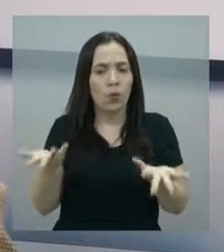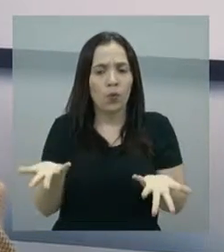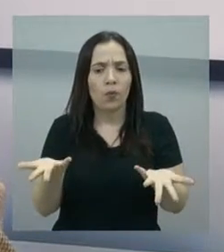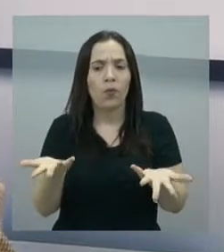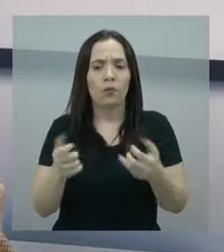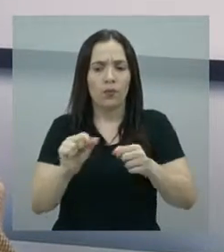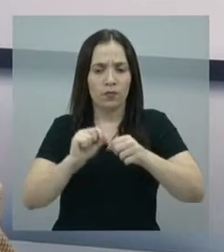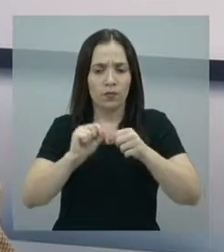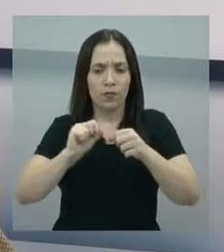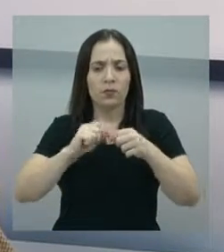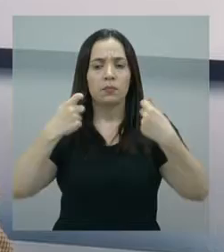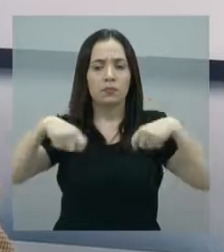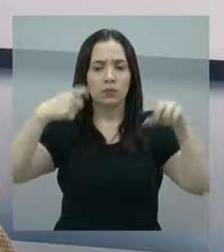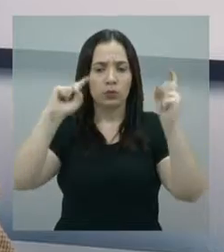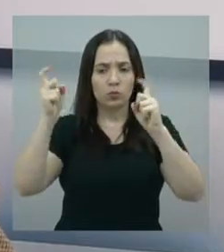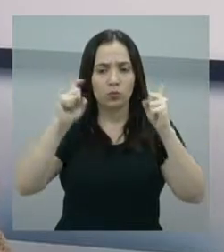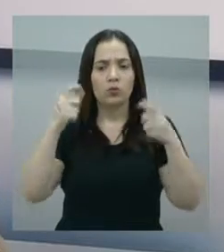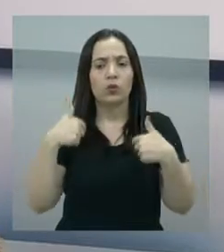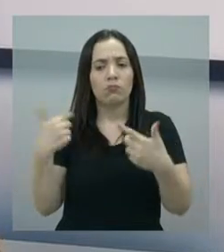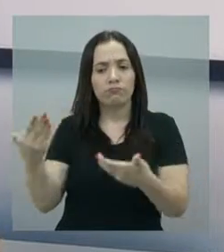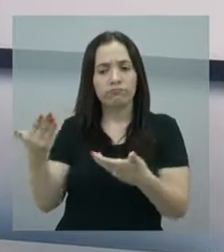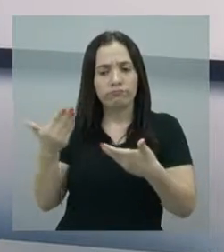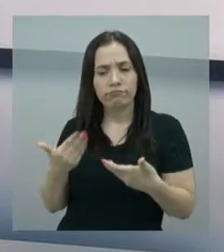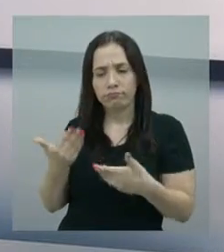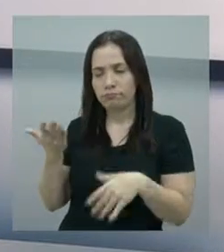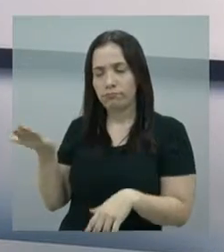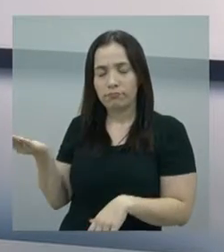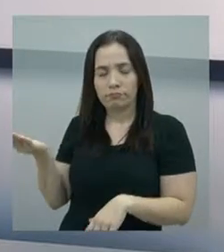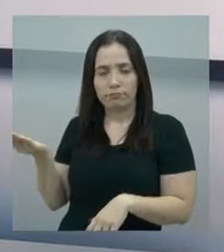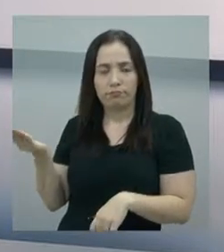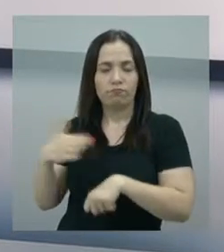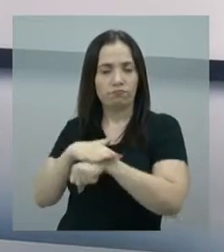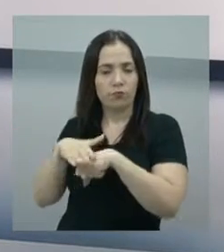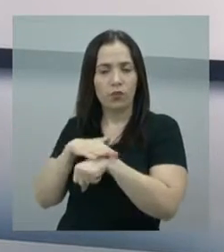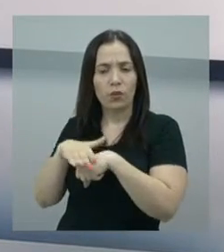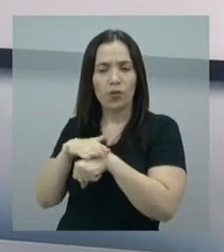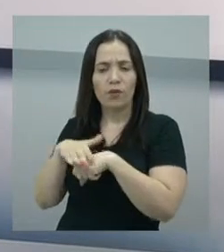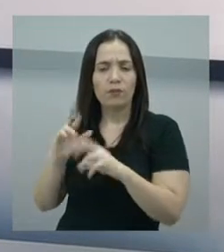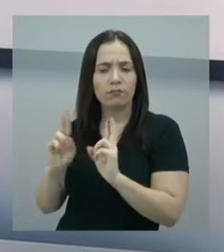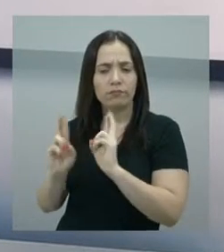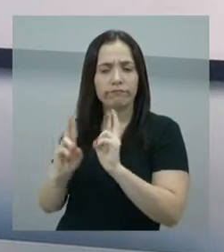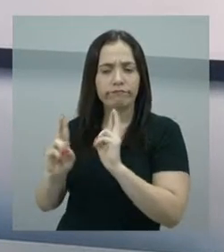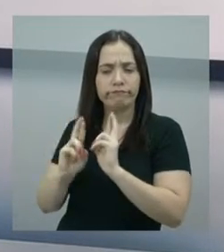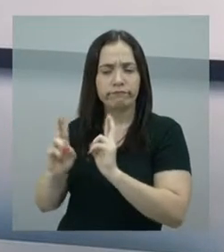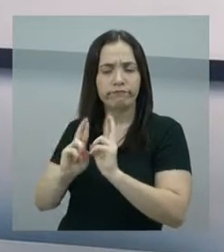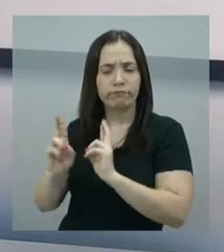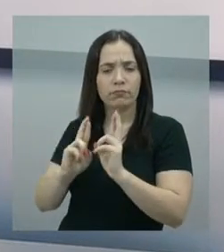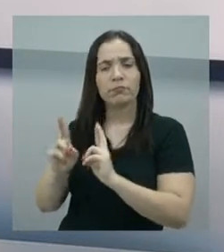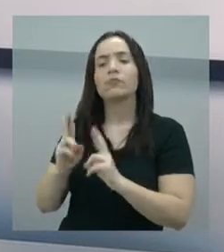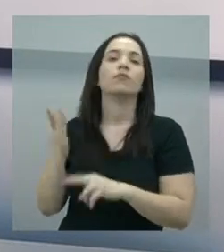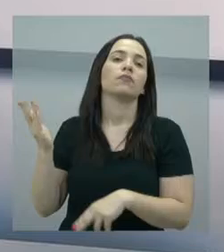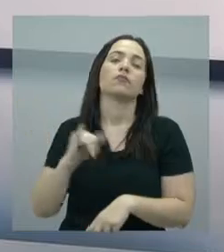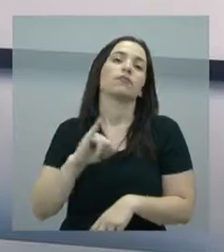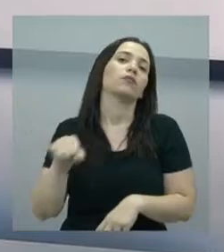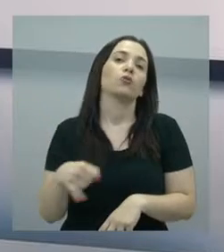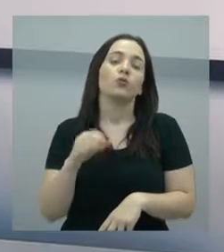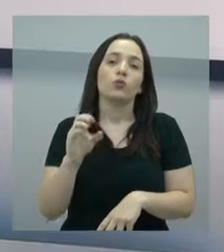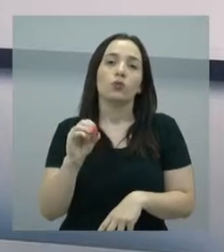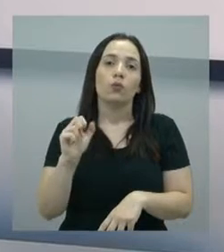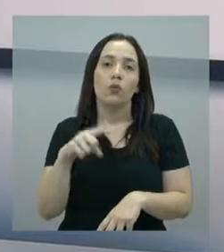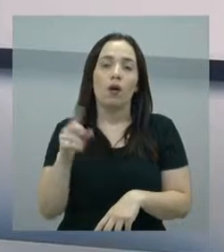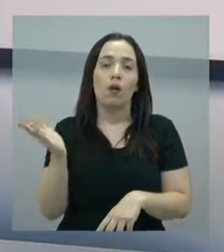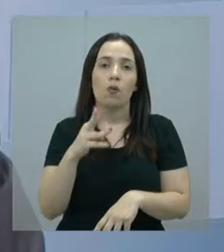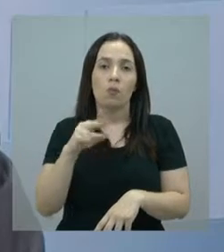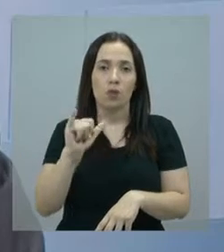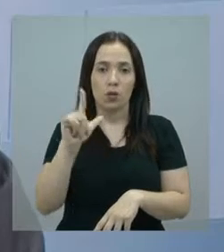ter essa discussão, eu trouxe aqui para bater um papo com a gente o doutor João Milton Cunha de Miranda,